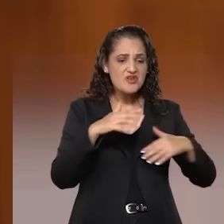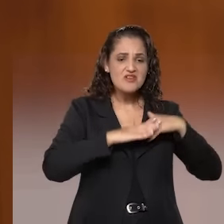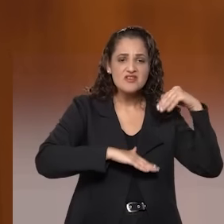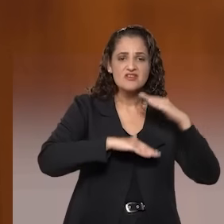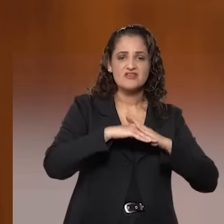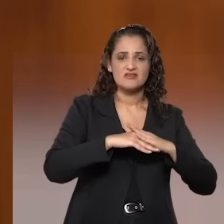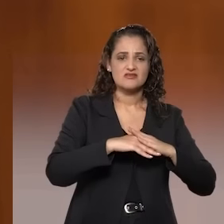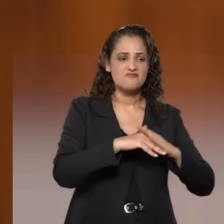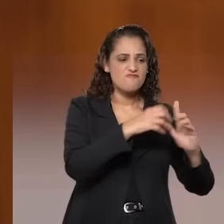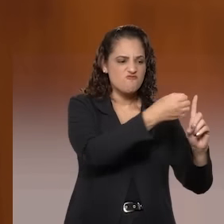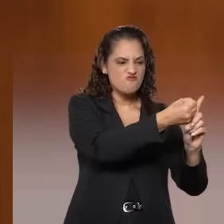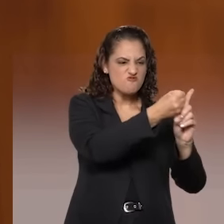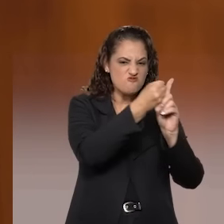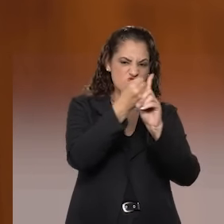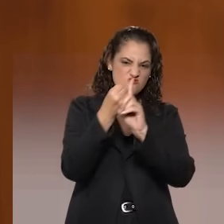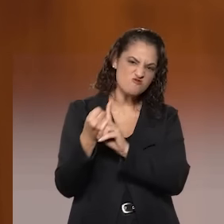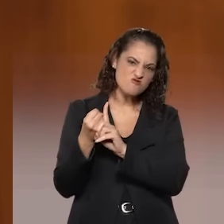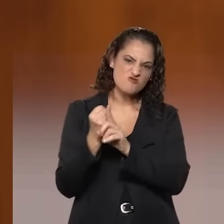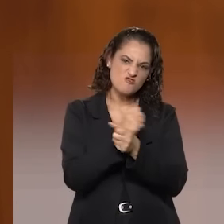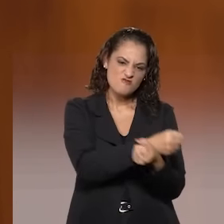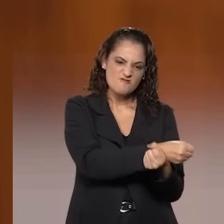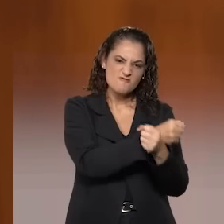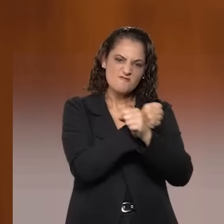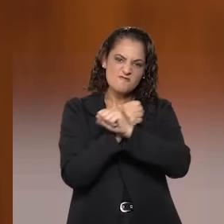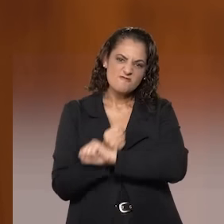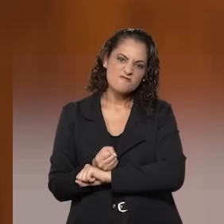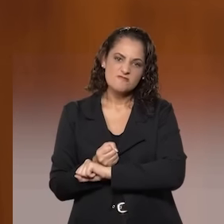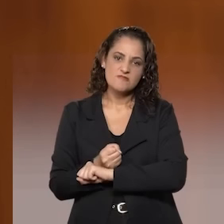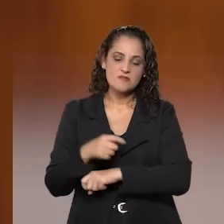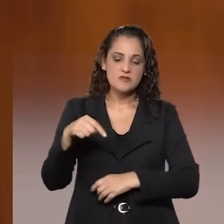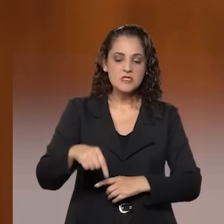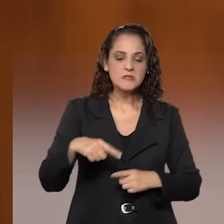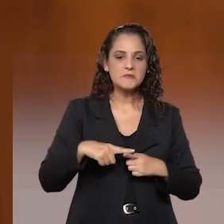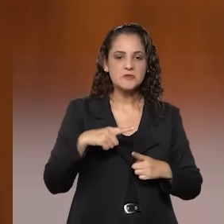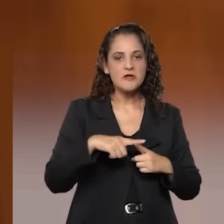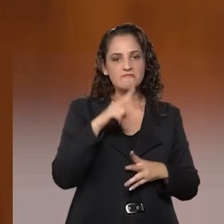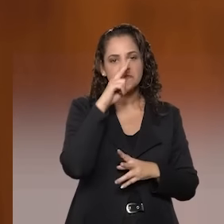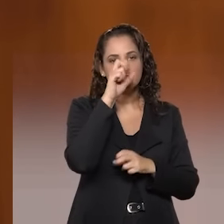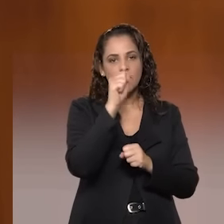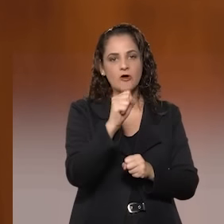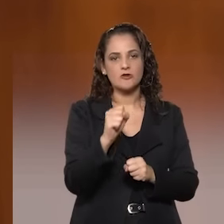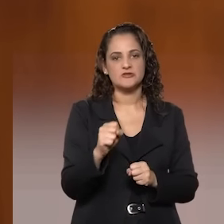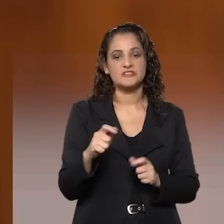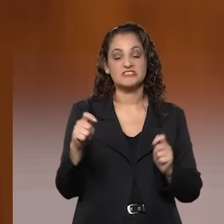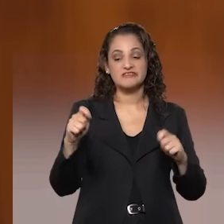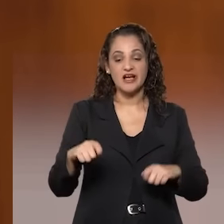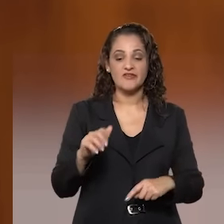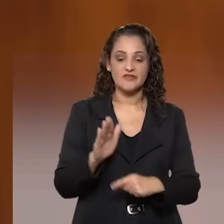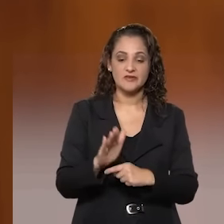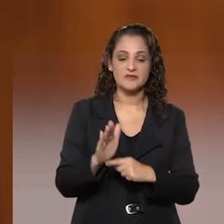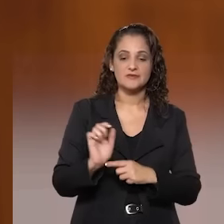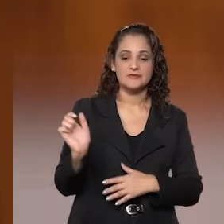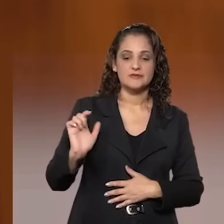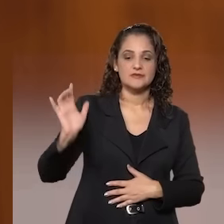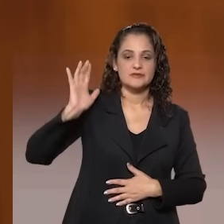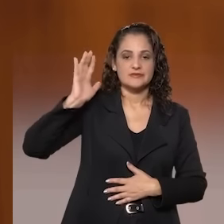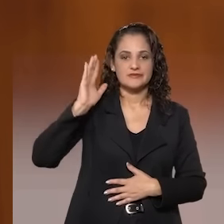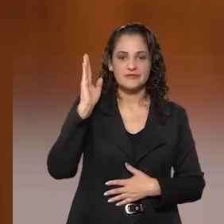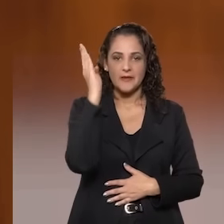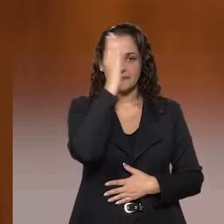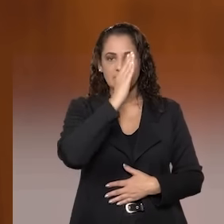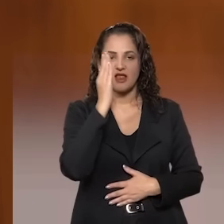úteis e eram fortes podiam eh dar assim resultados produtivos para essa essa empresa